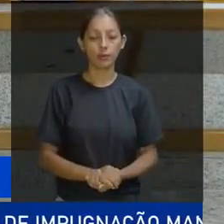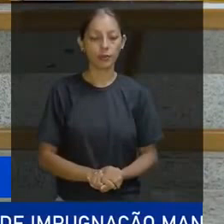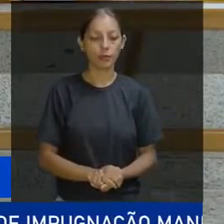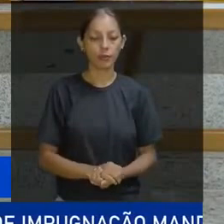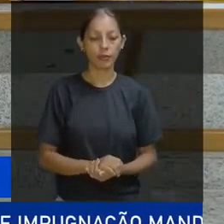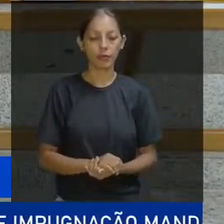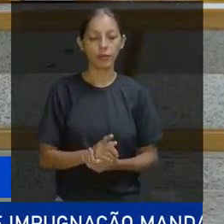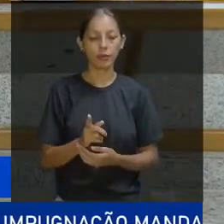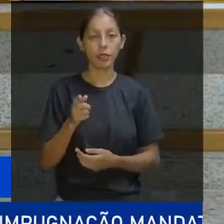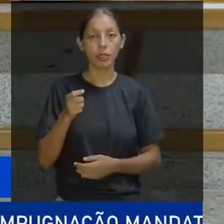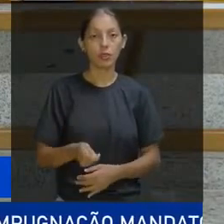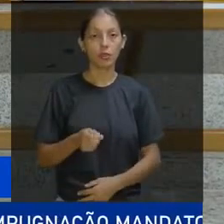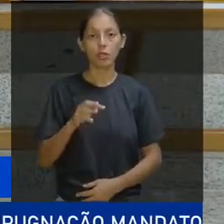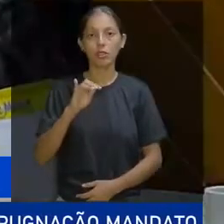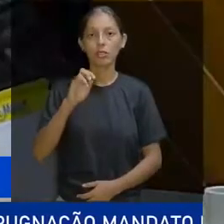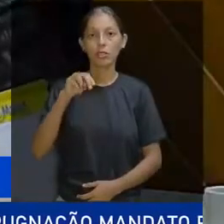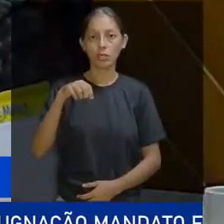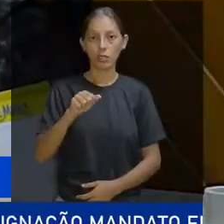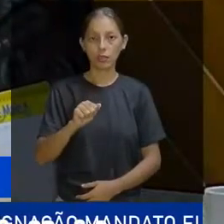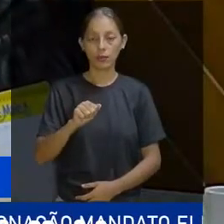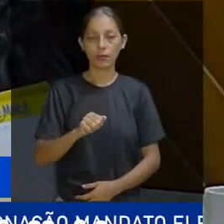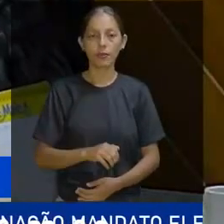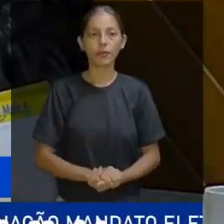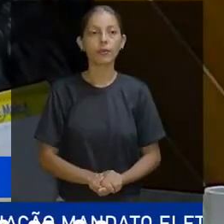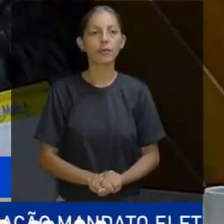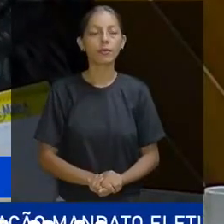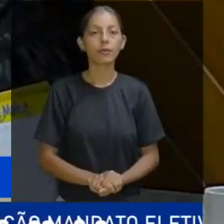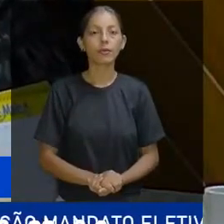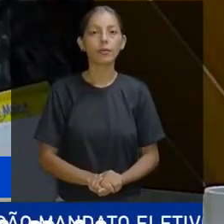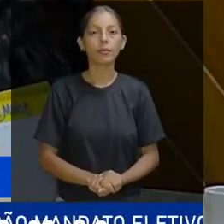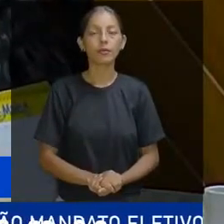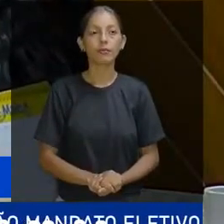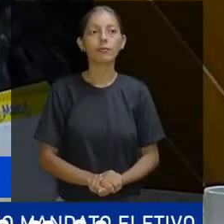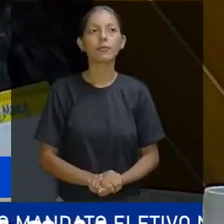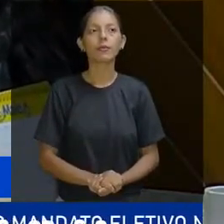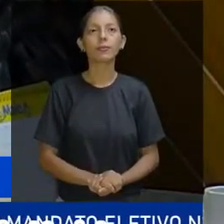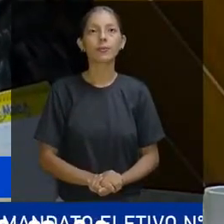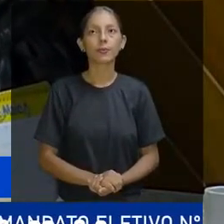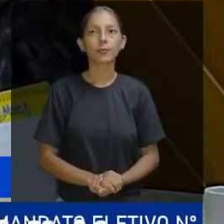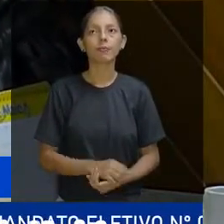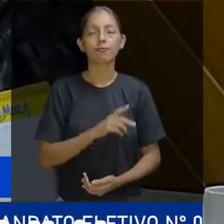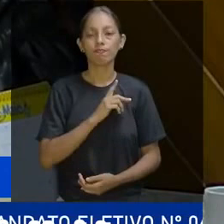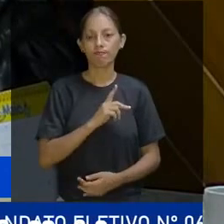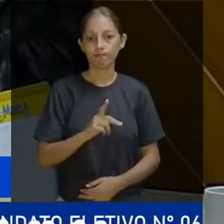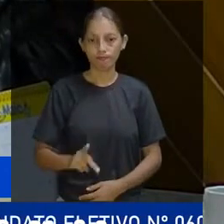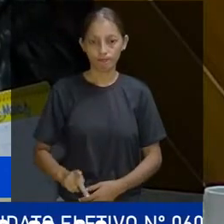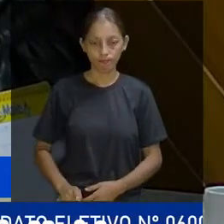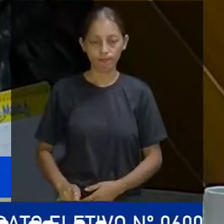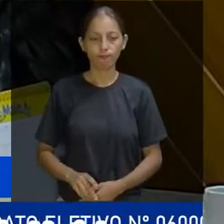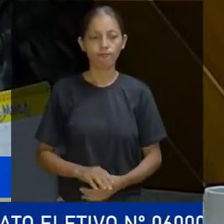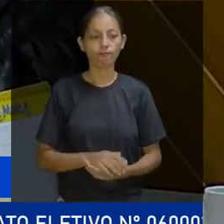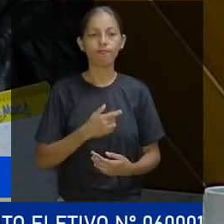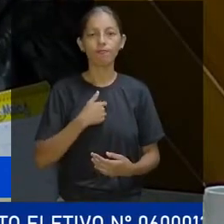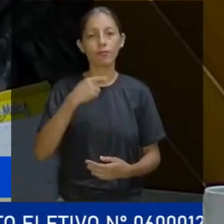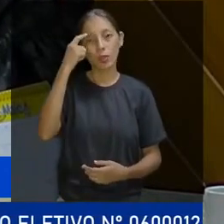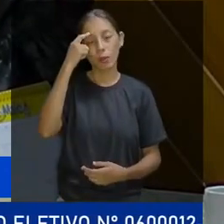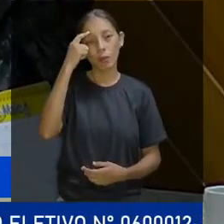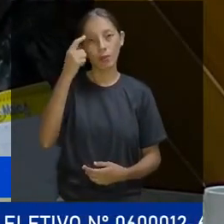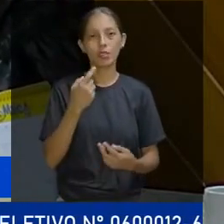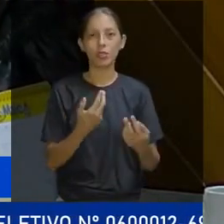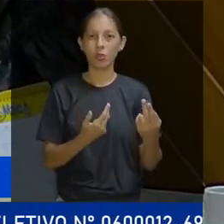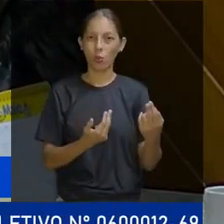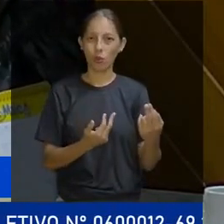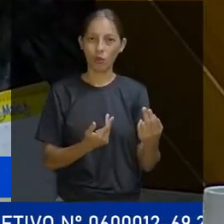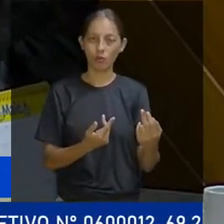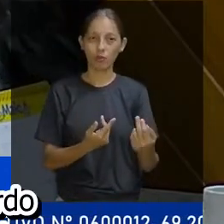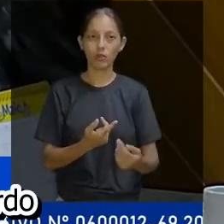Souza? Foco na parte central da mesa. Também na mesma linha de argumentação do juiz Paulo Madeira, eu também Foco não